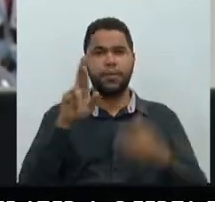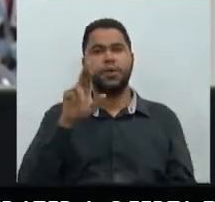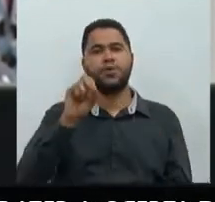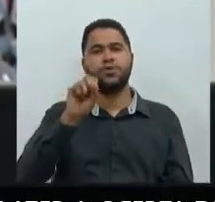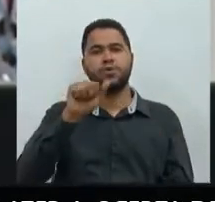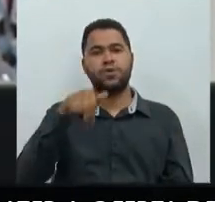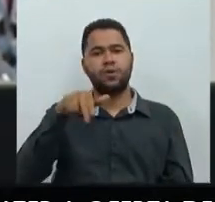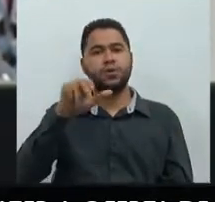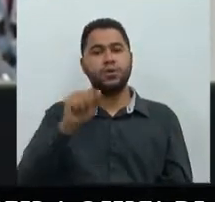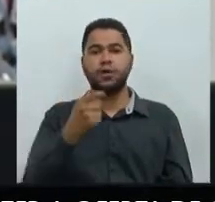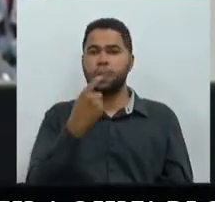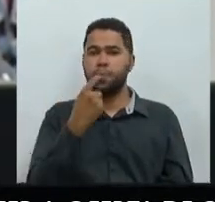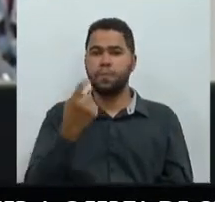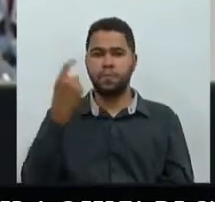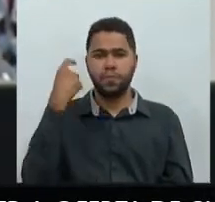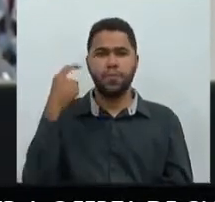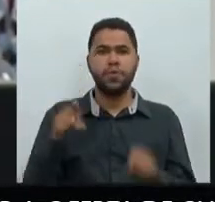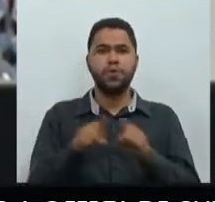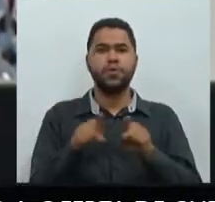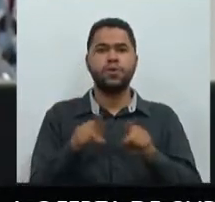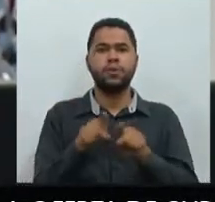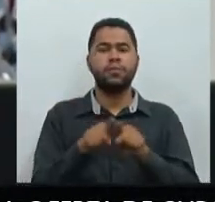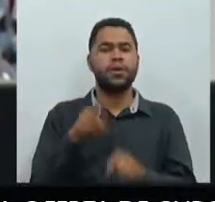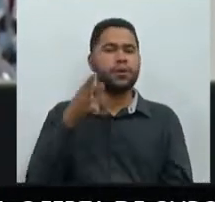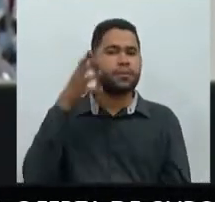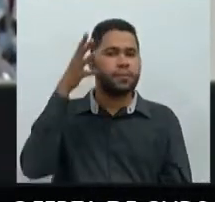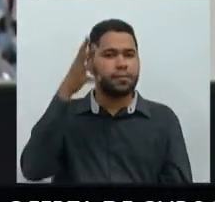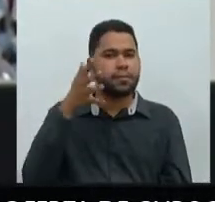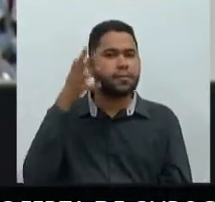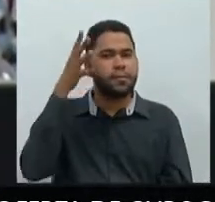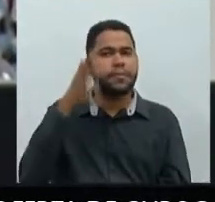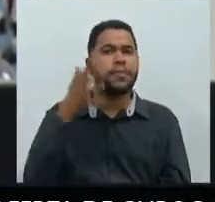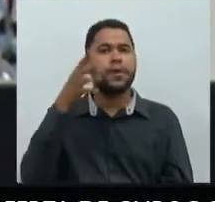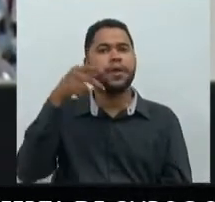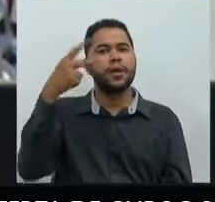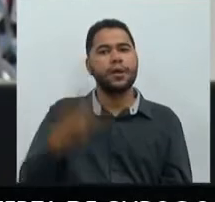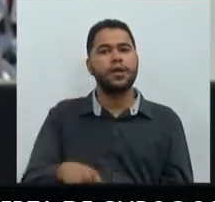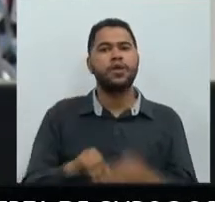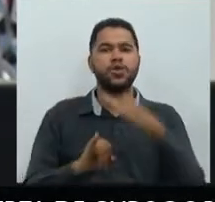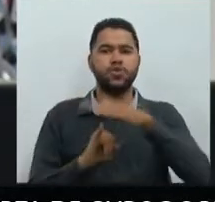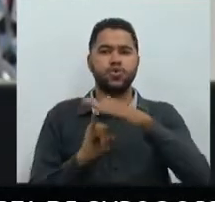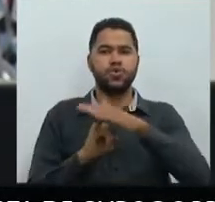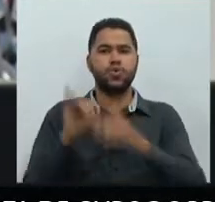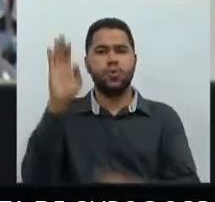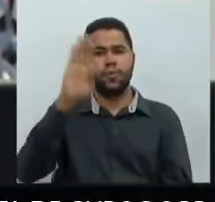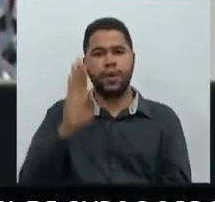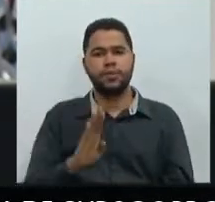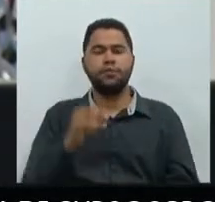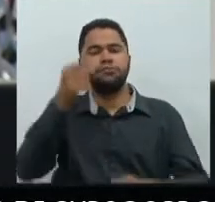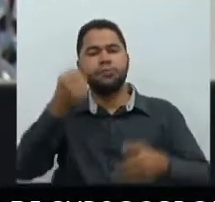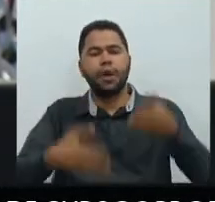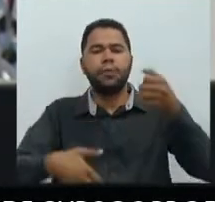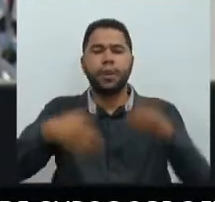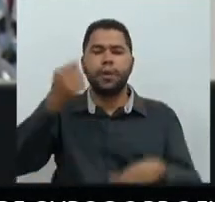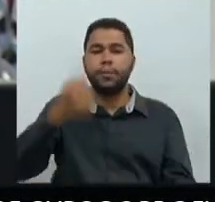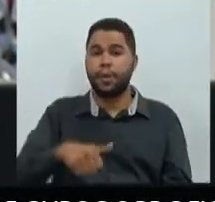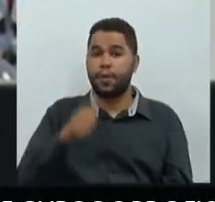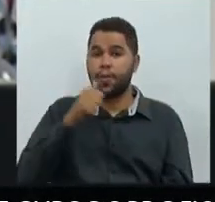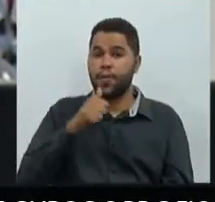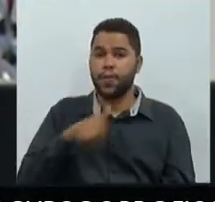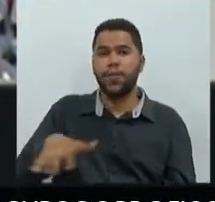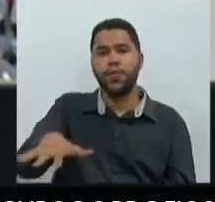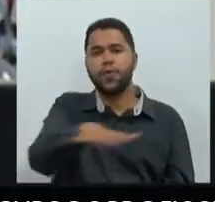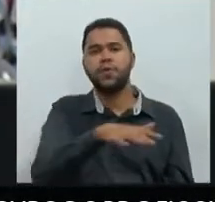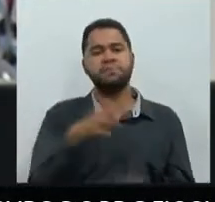Rosana, recentemente, também ministrou uma palestra no nosso instituto, né, Instituto Brasil Melhor, falando com as mulheres, e você